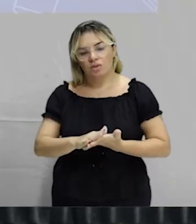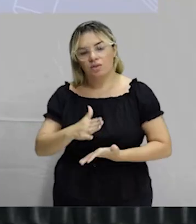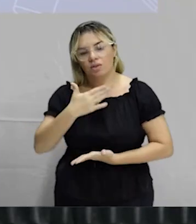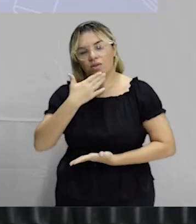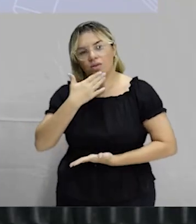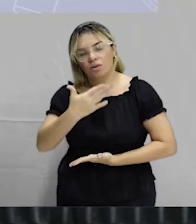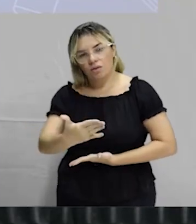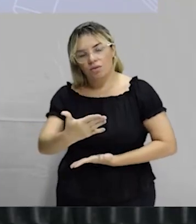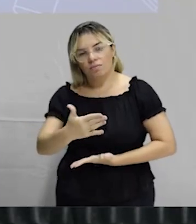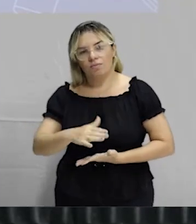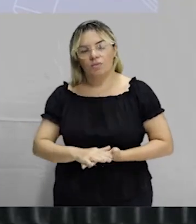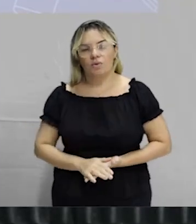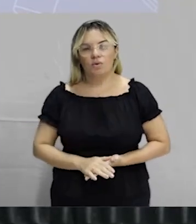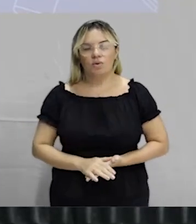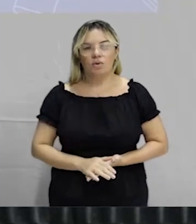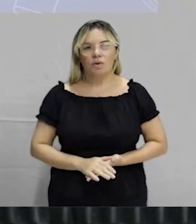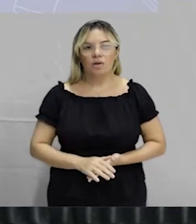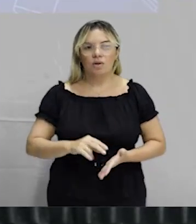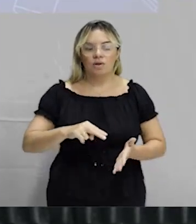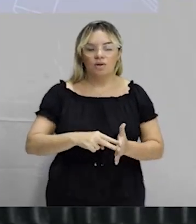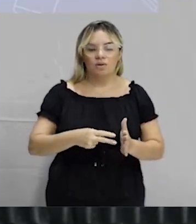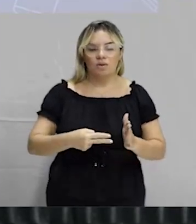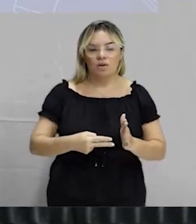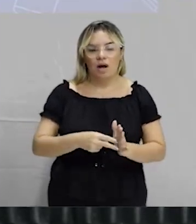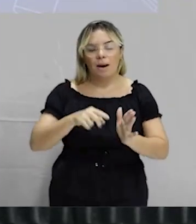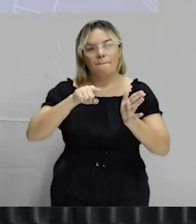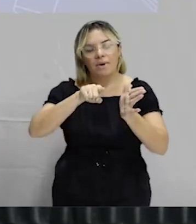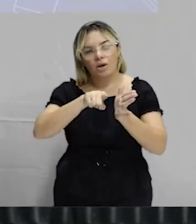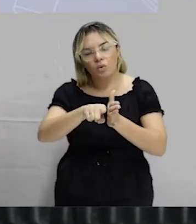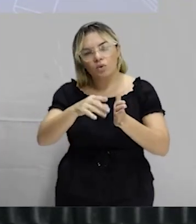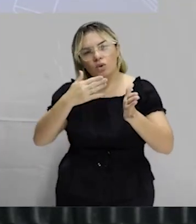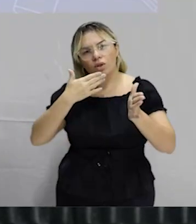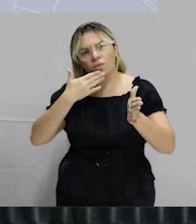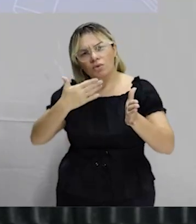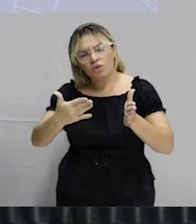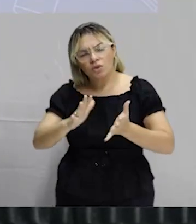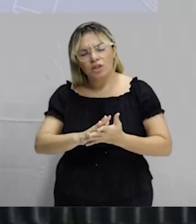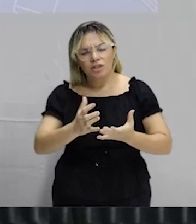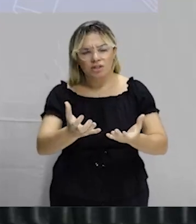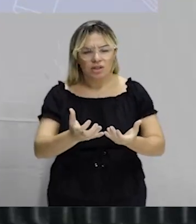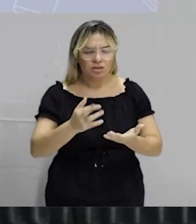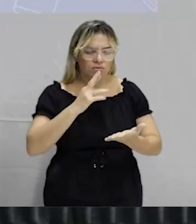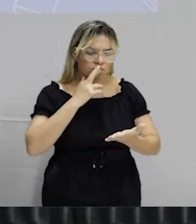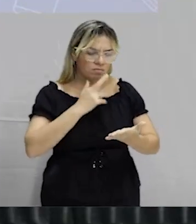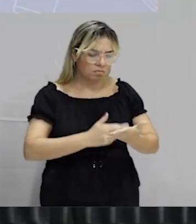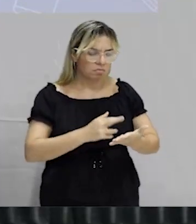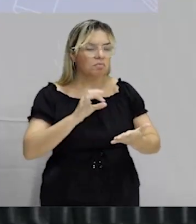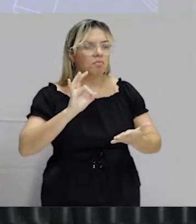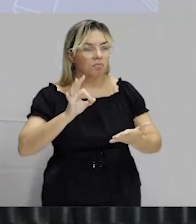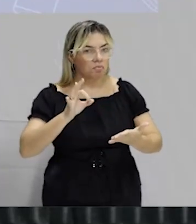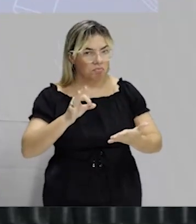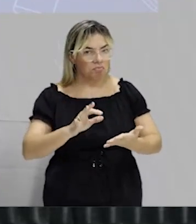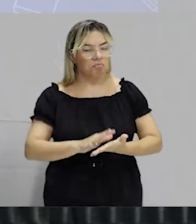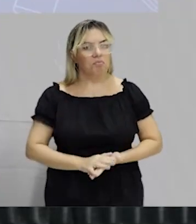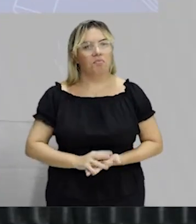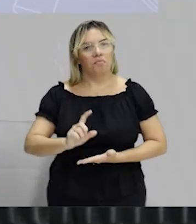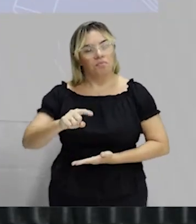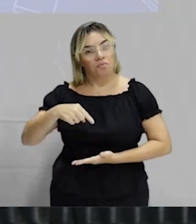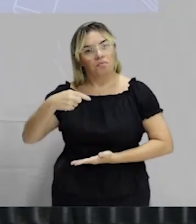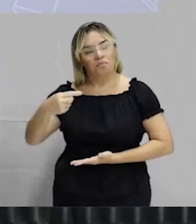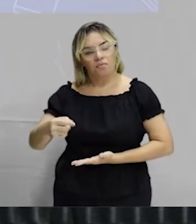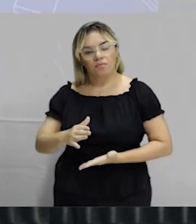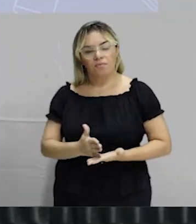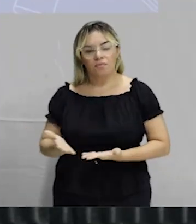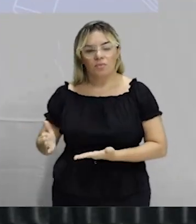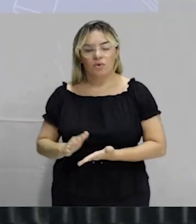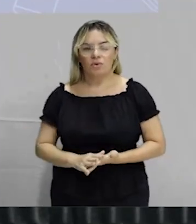comando é justamente a pergunta. Tá? E aí nós vamos para a resposta. E